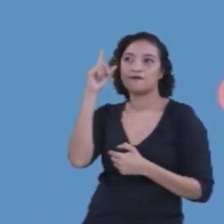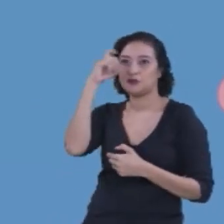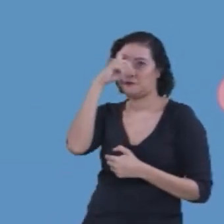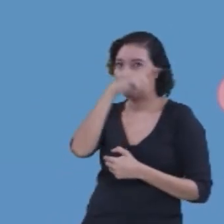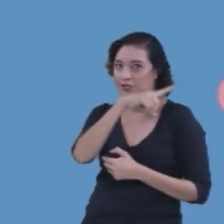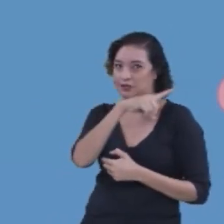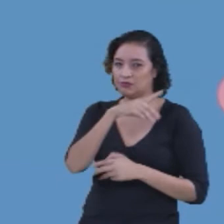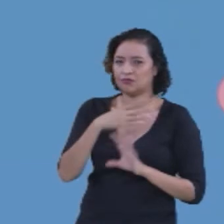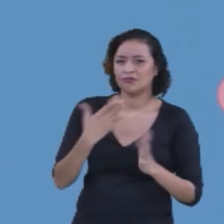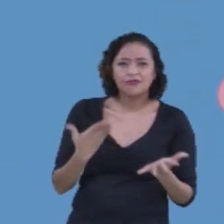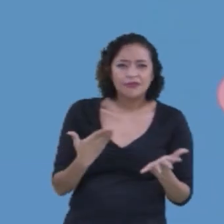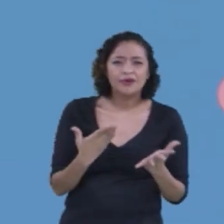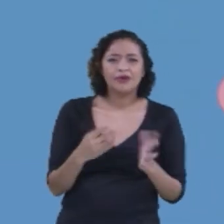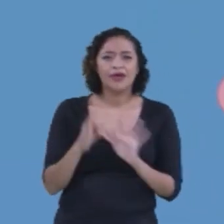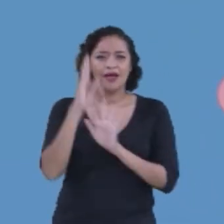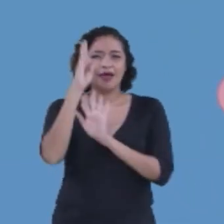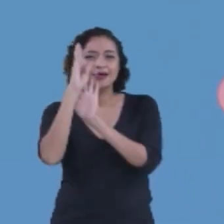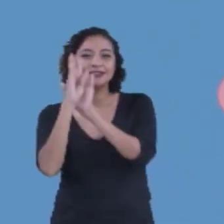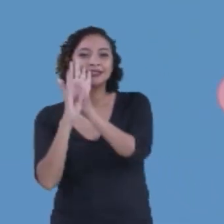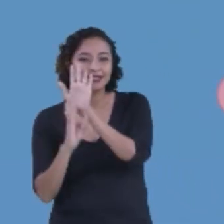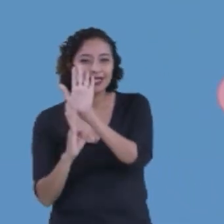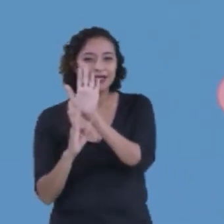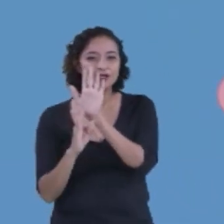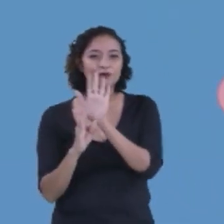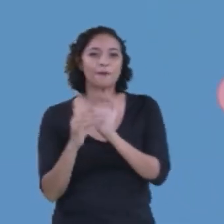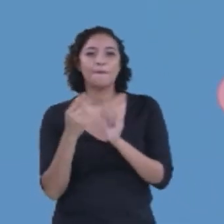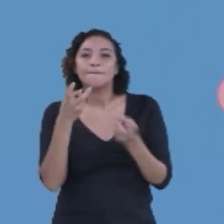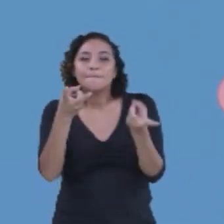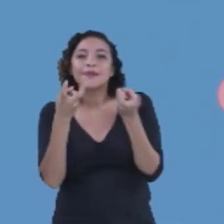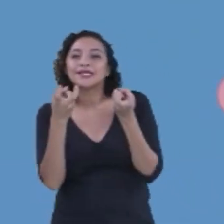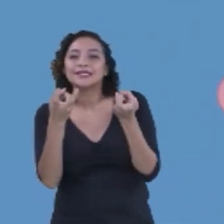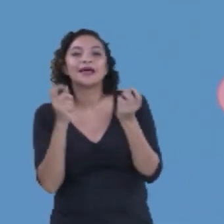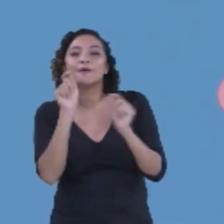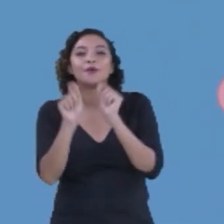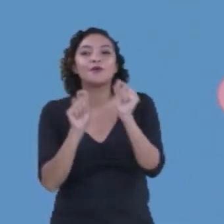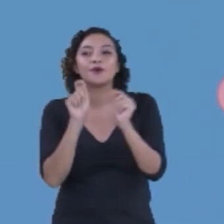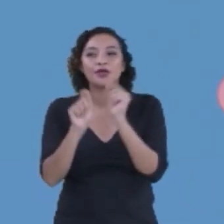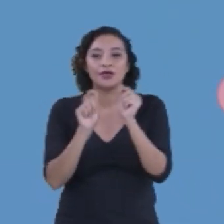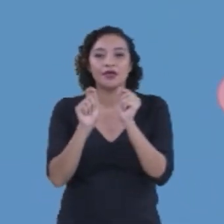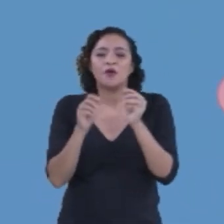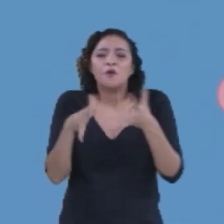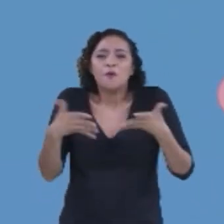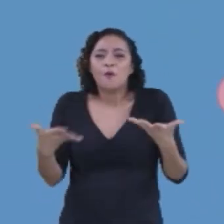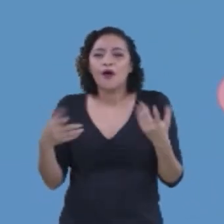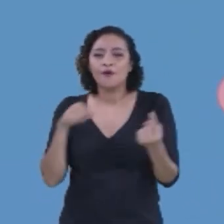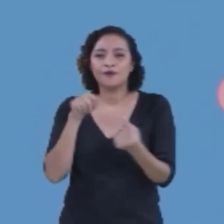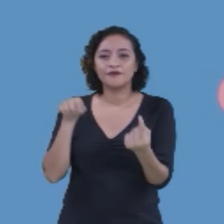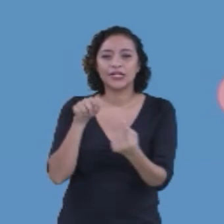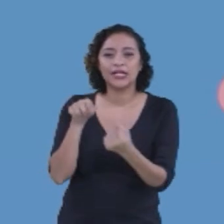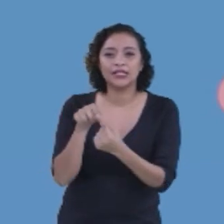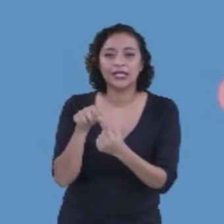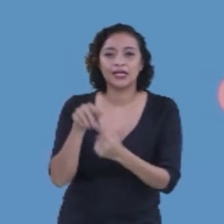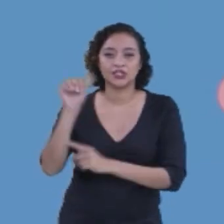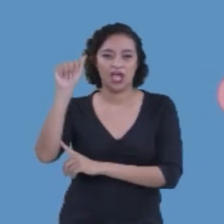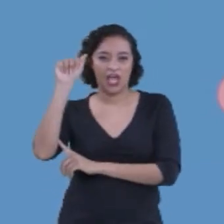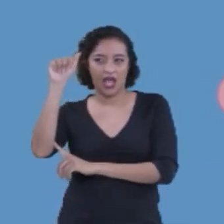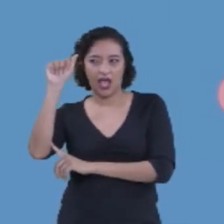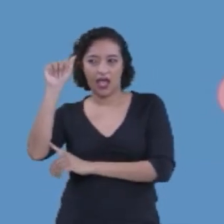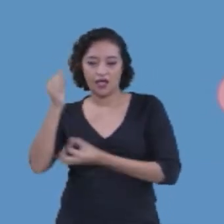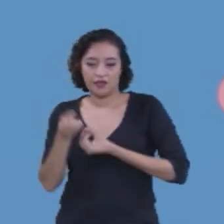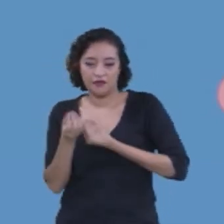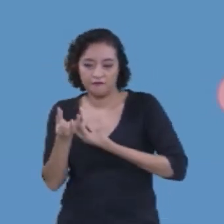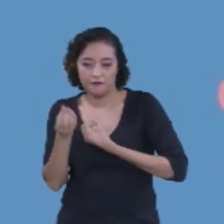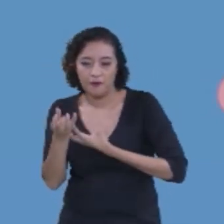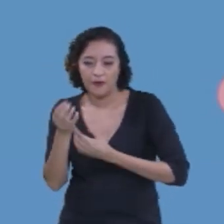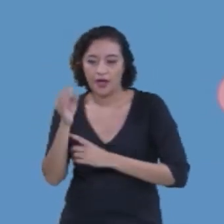finalidade de, perceba que pelo enunciado vai dizer, este texto tem a finalidade de, letra A, informar, B,